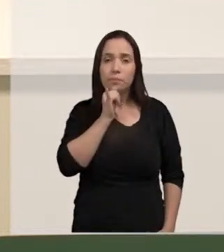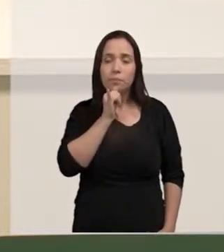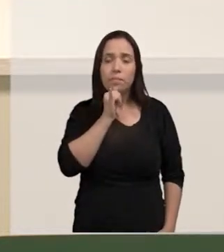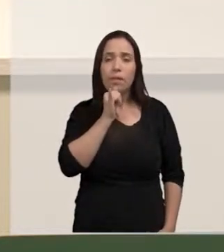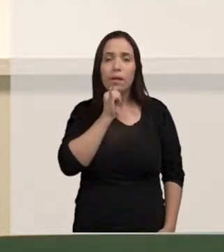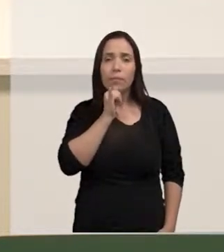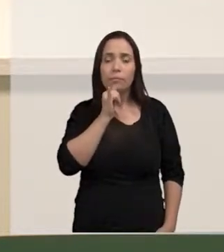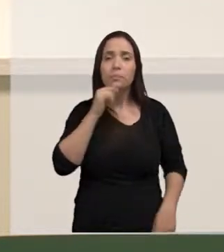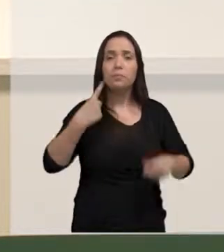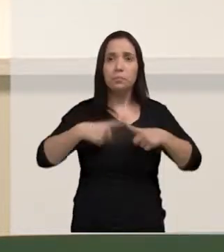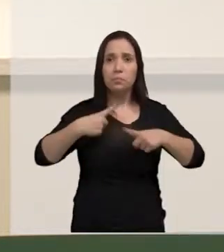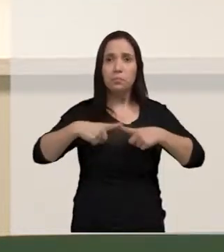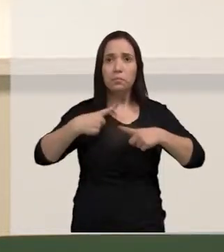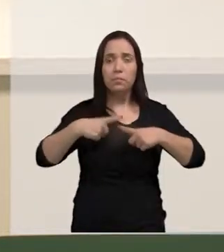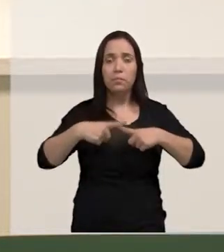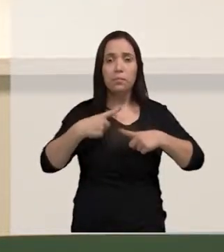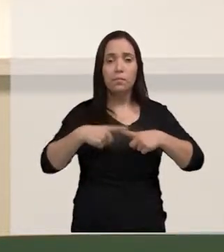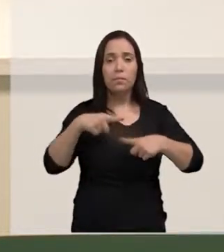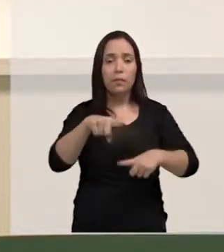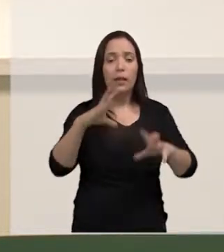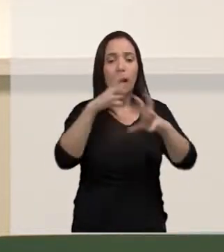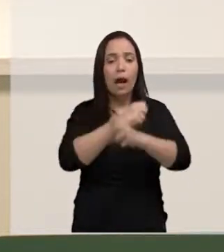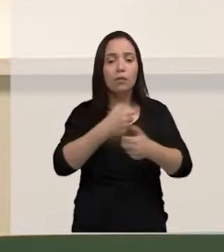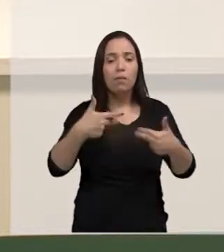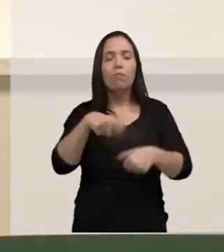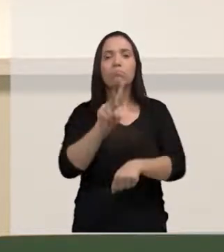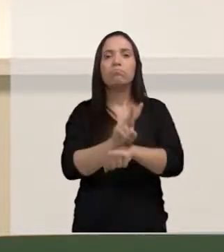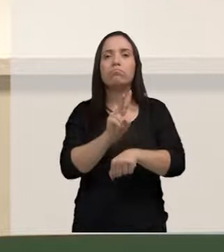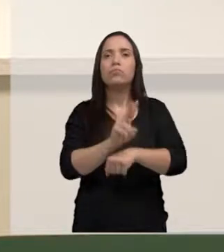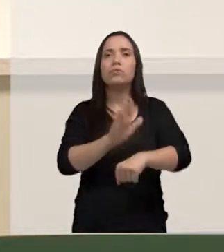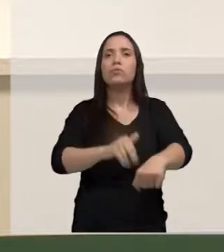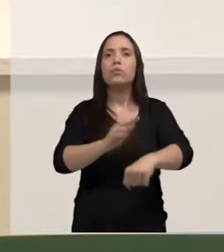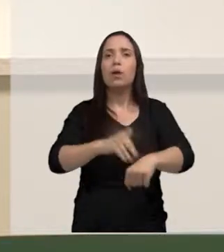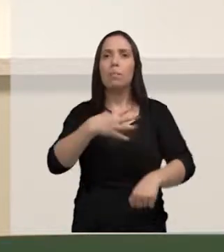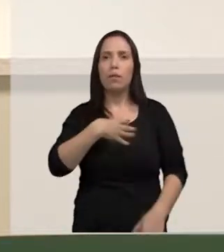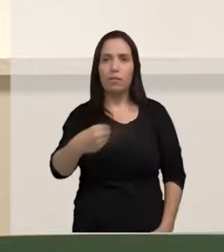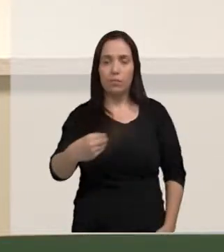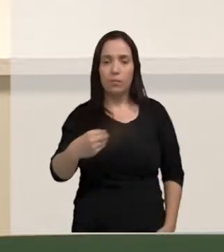abastado porque ele tem aquele animal como até um filho. E